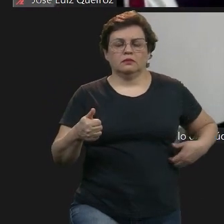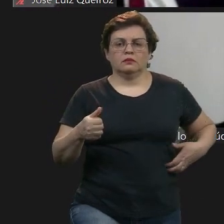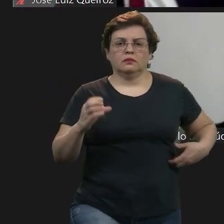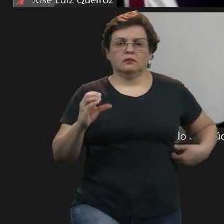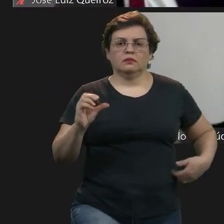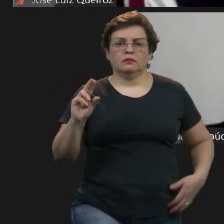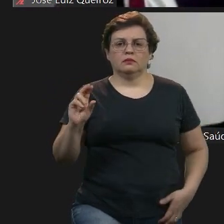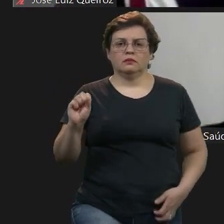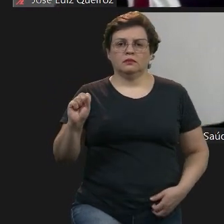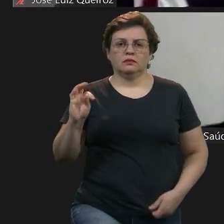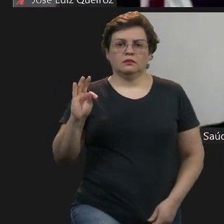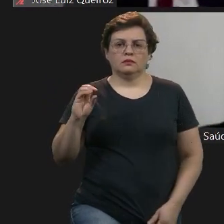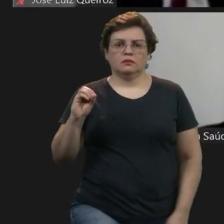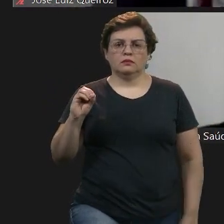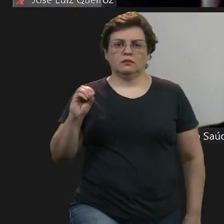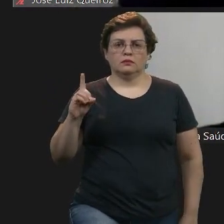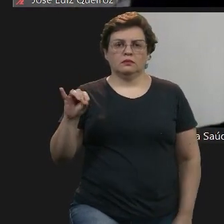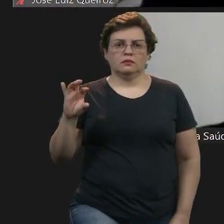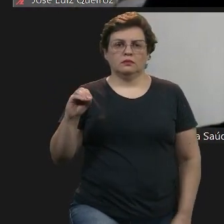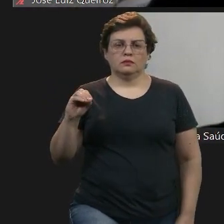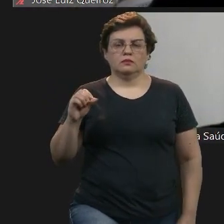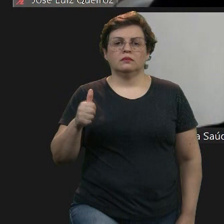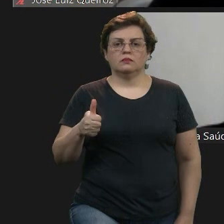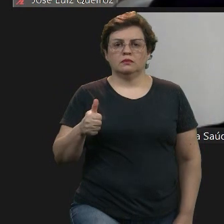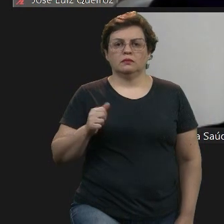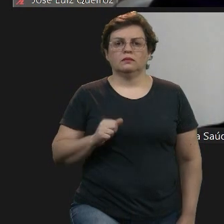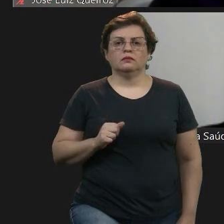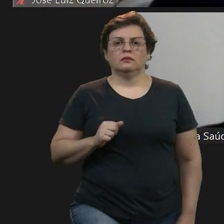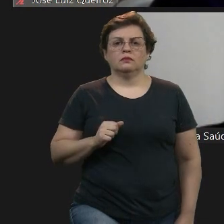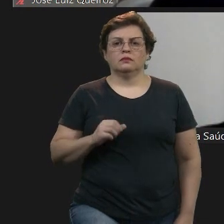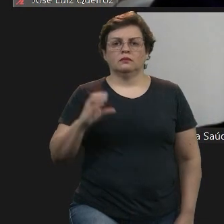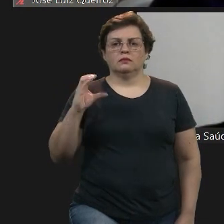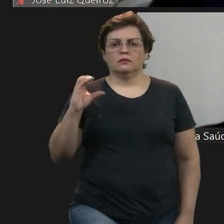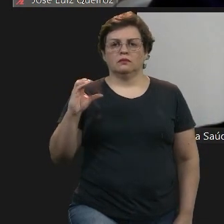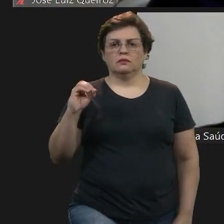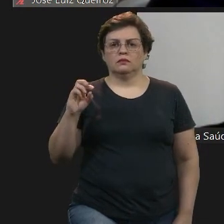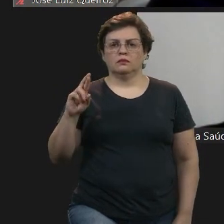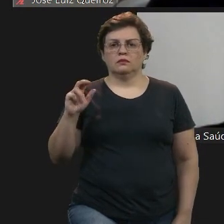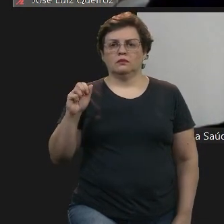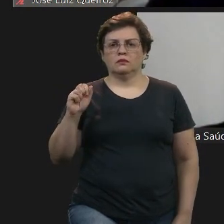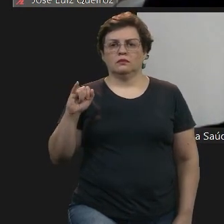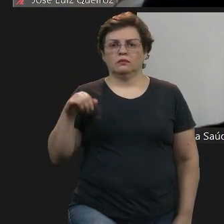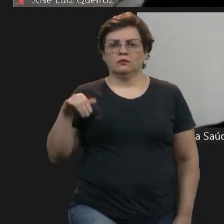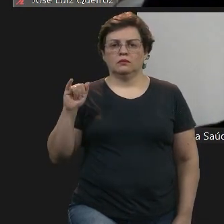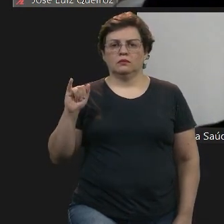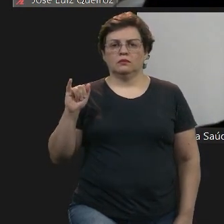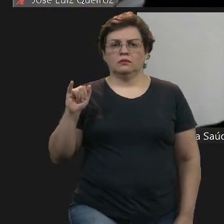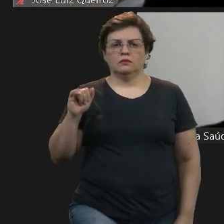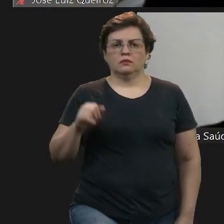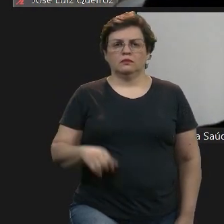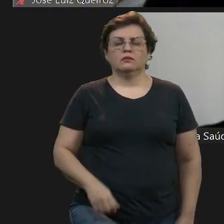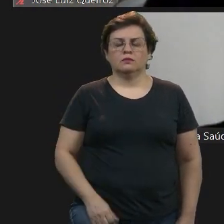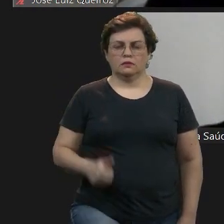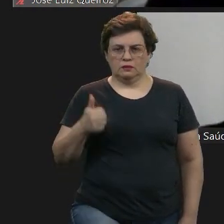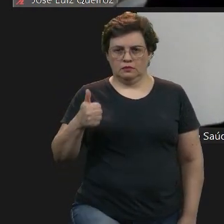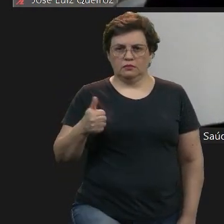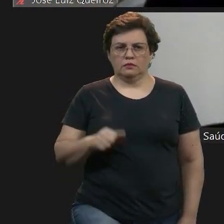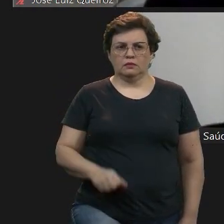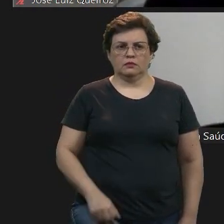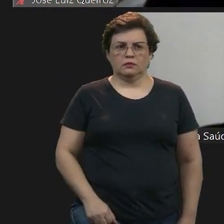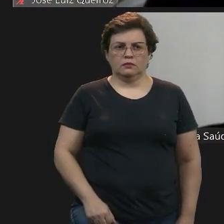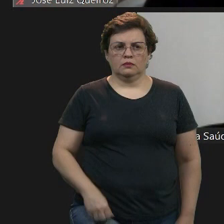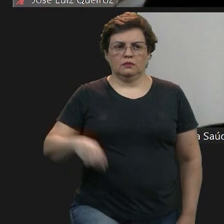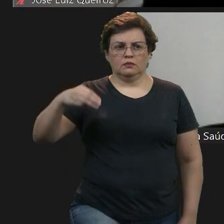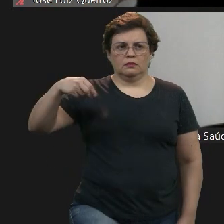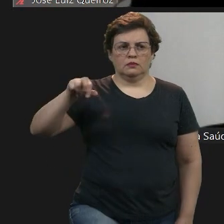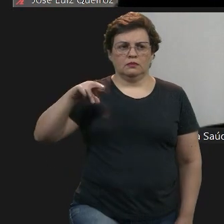Marcos Custódio. Sim. Vereador professor Mário Coraine Júnior. Sim. Vereador Maurício